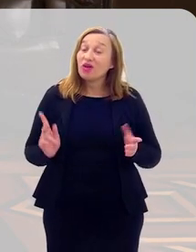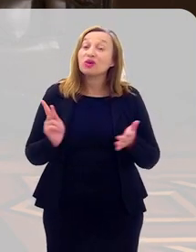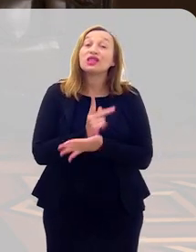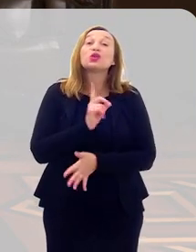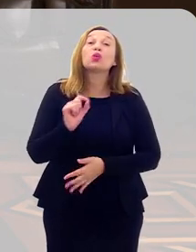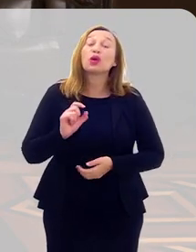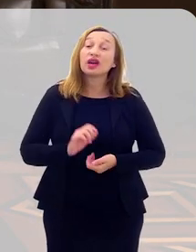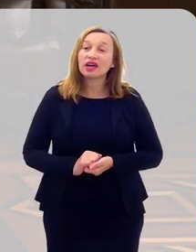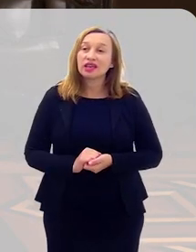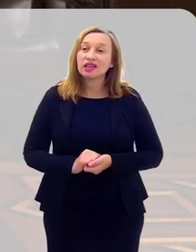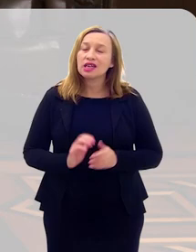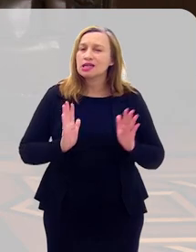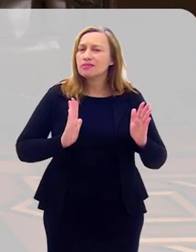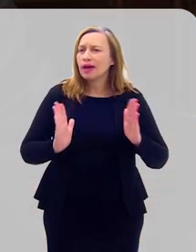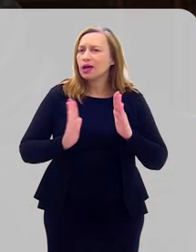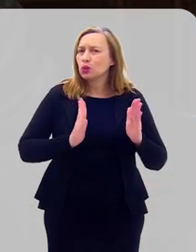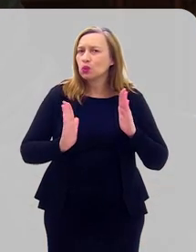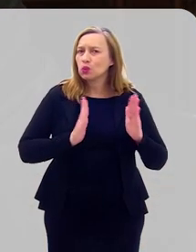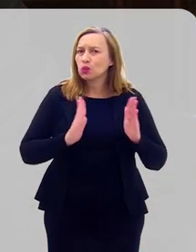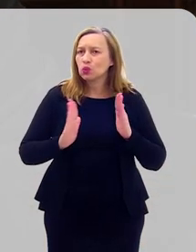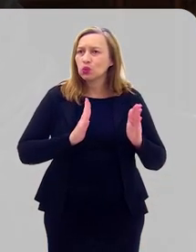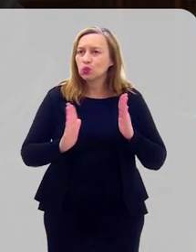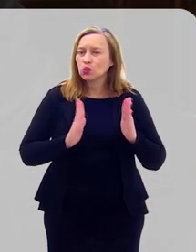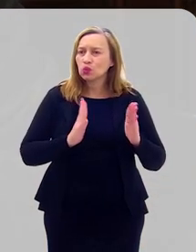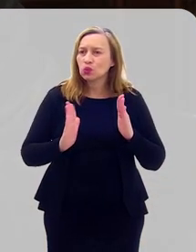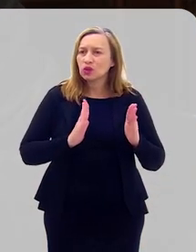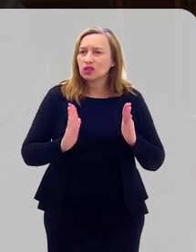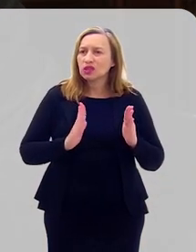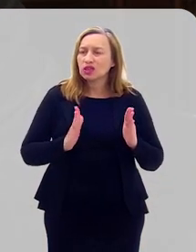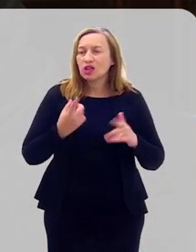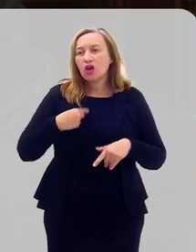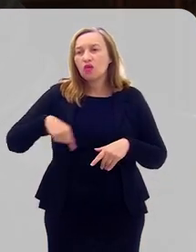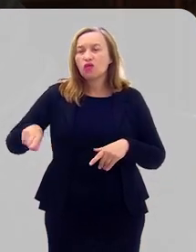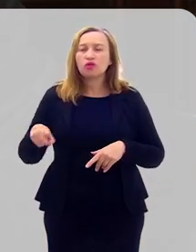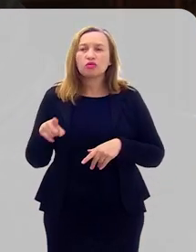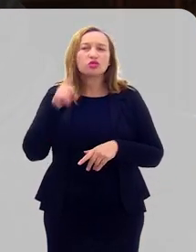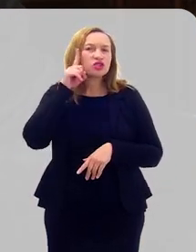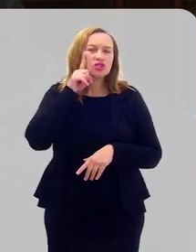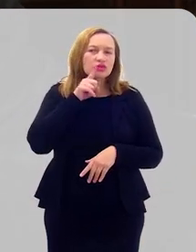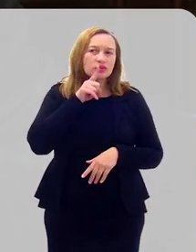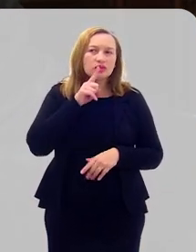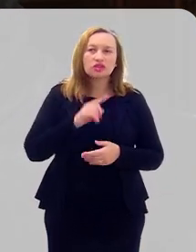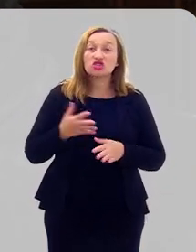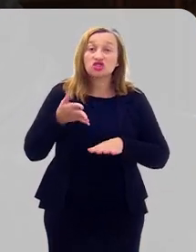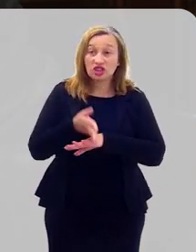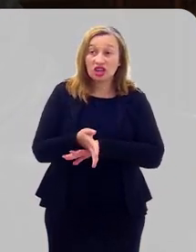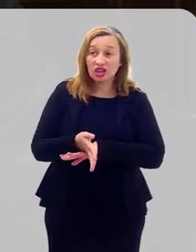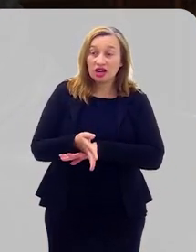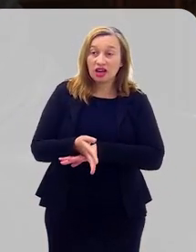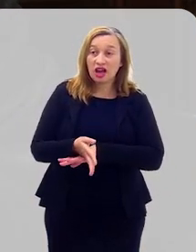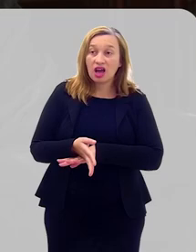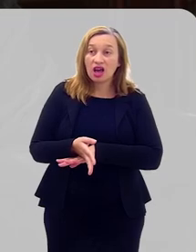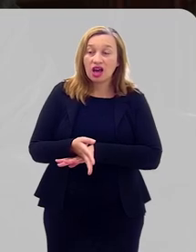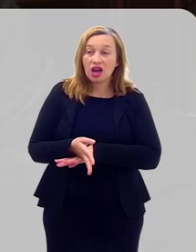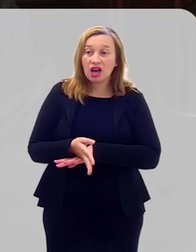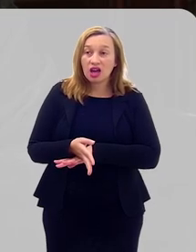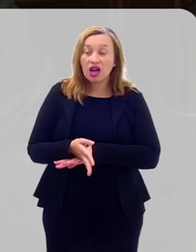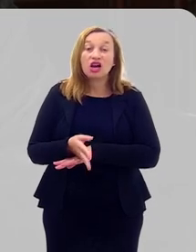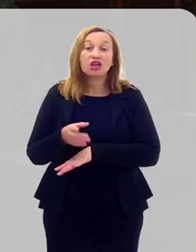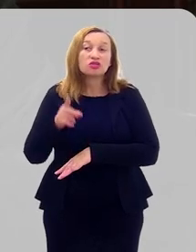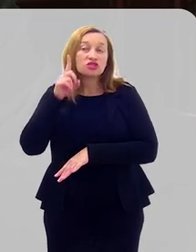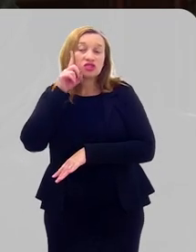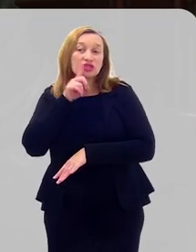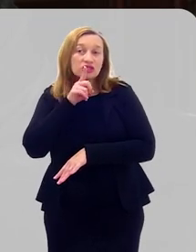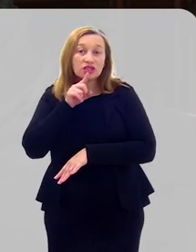Mas aí, o que aconteceu? Nesse período que eu fui embora para os Estados Unidos. Cheguei lá em Nova York,